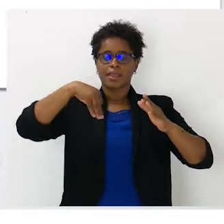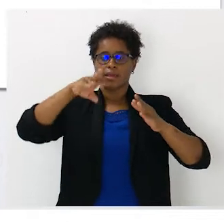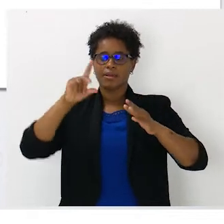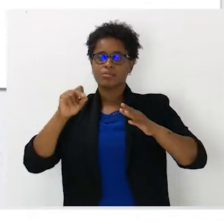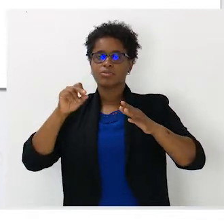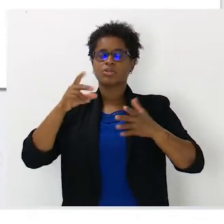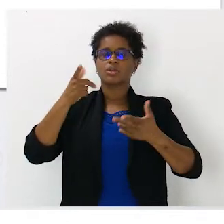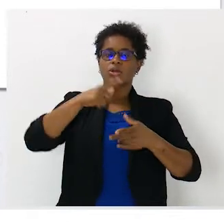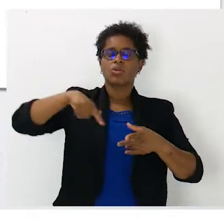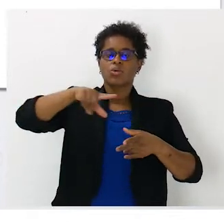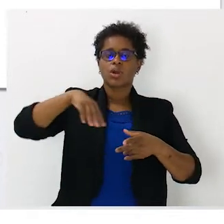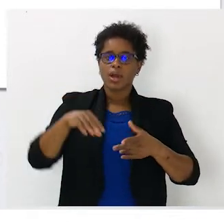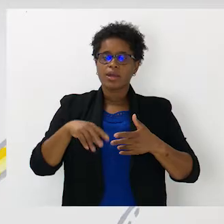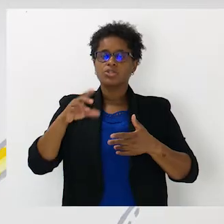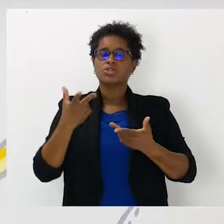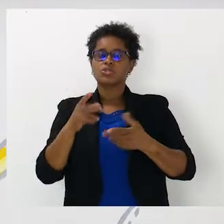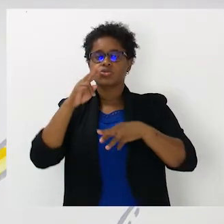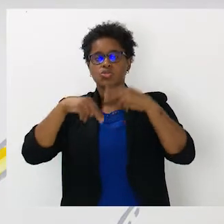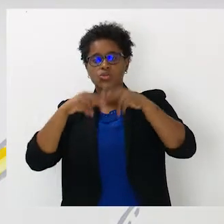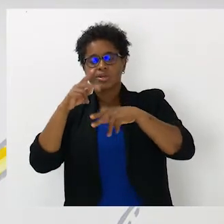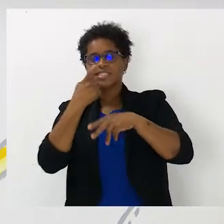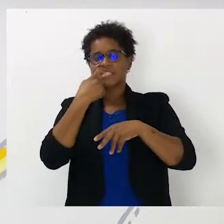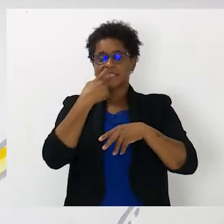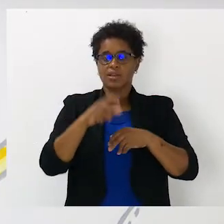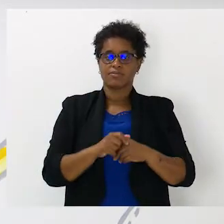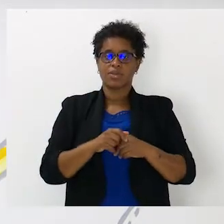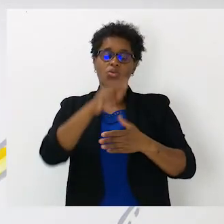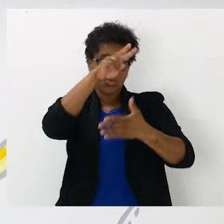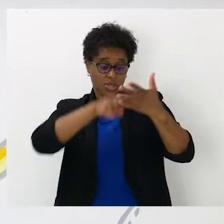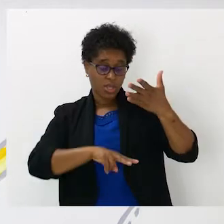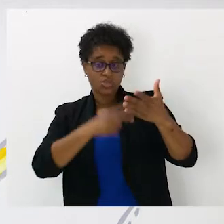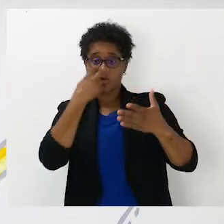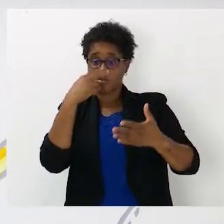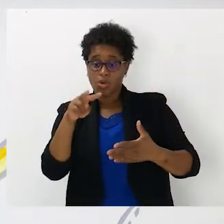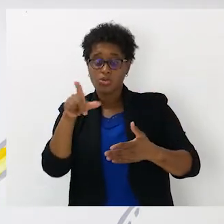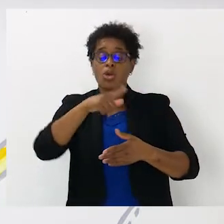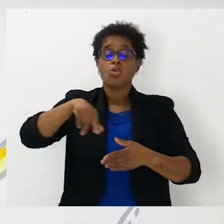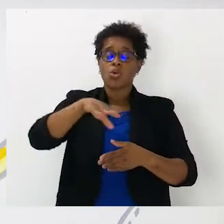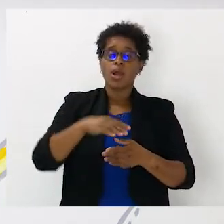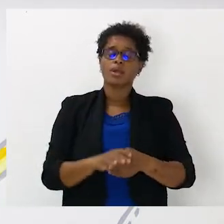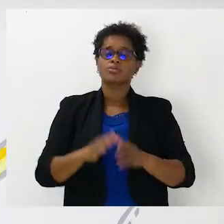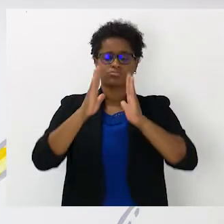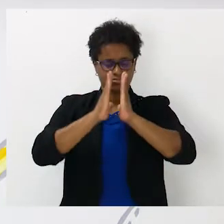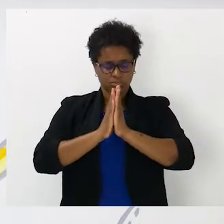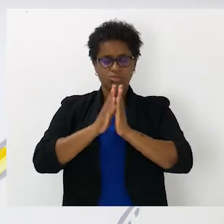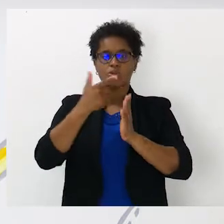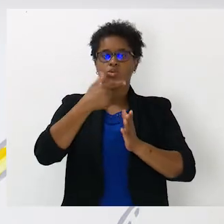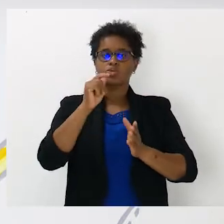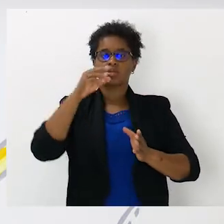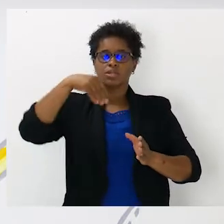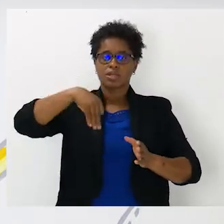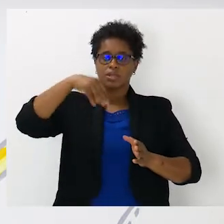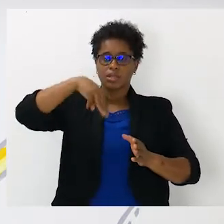em pedra. O texto nos ilustra lugar de culto nos templos. Está